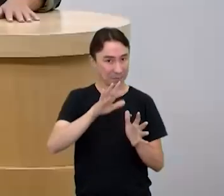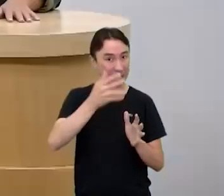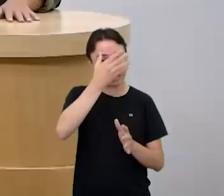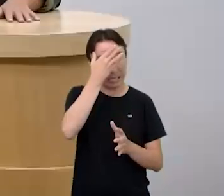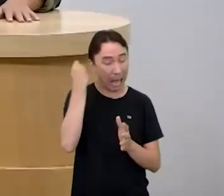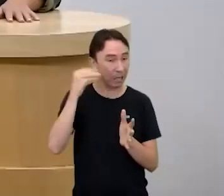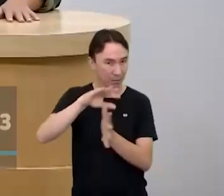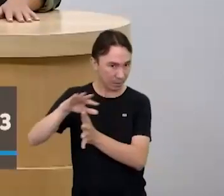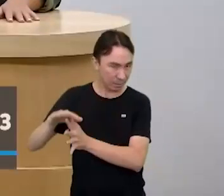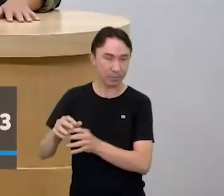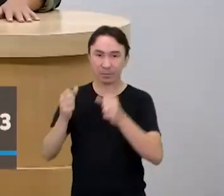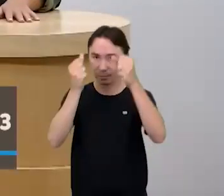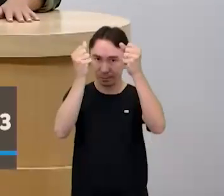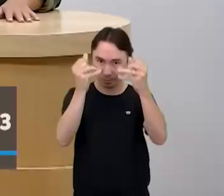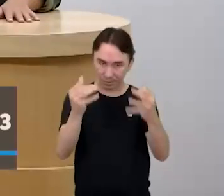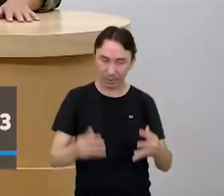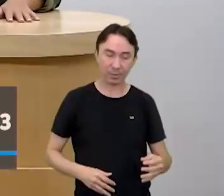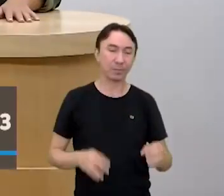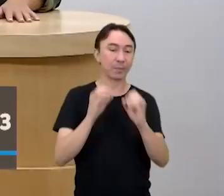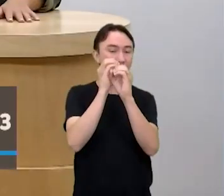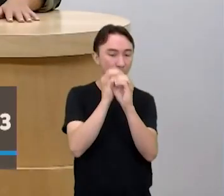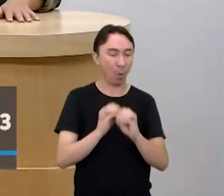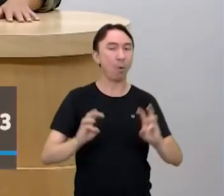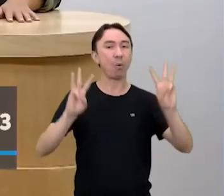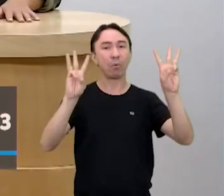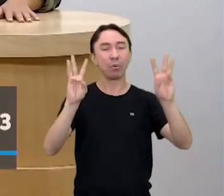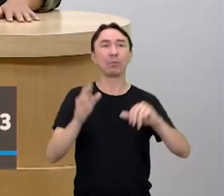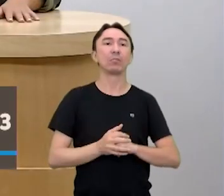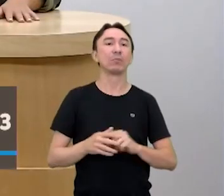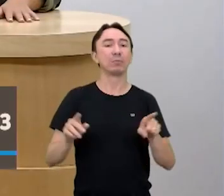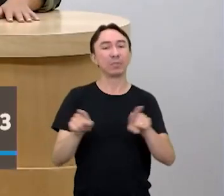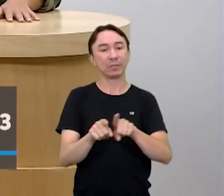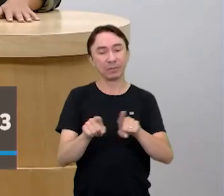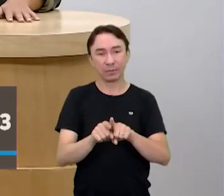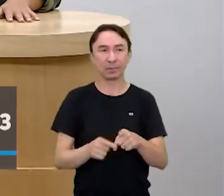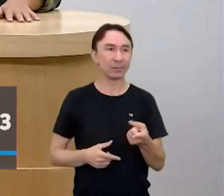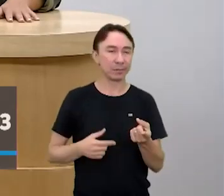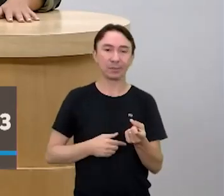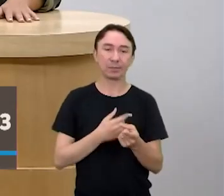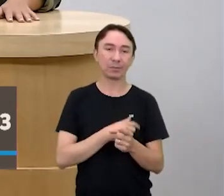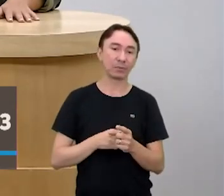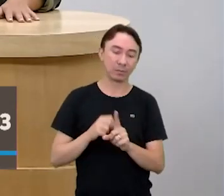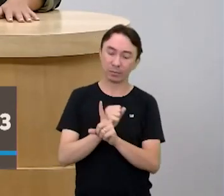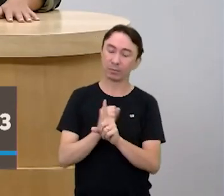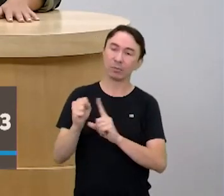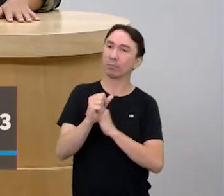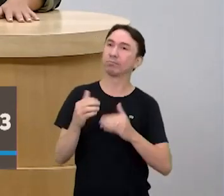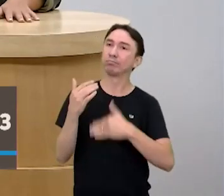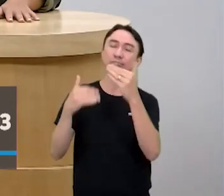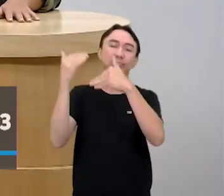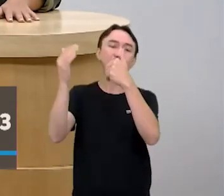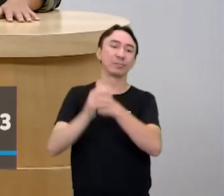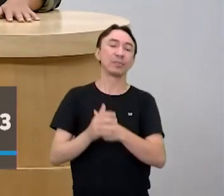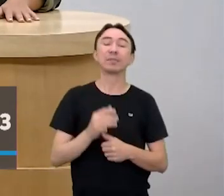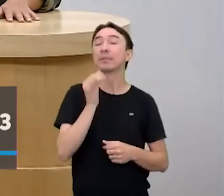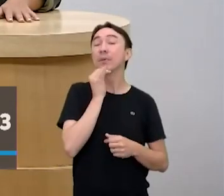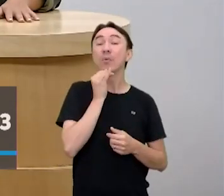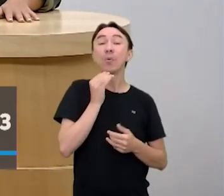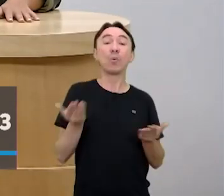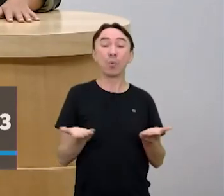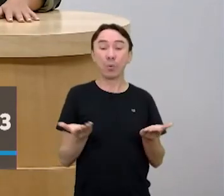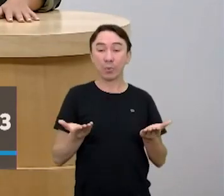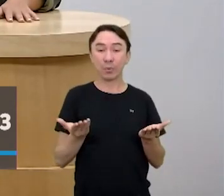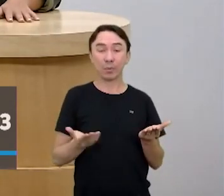sobre avanços sociais, vamos pensar assim, temos os jornais do mundo. Quais são os assuntos que estão sendo